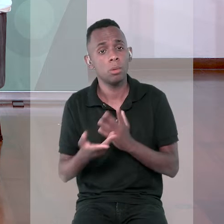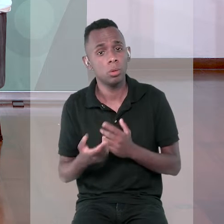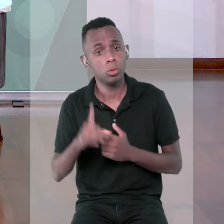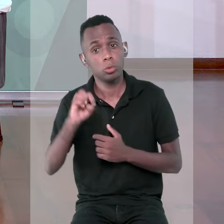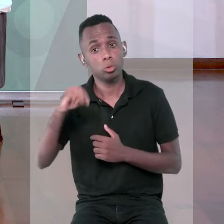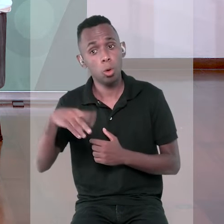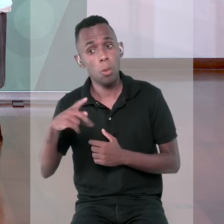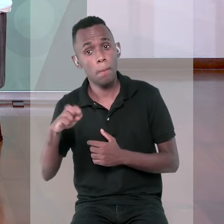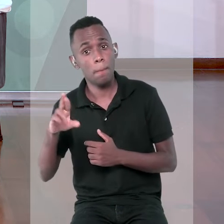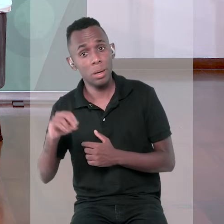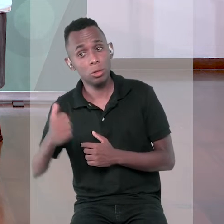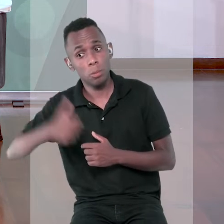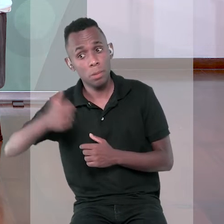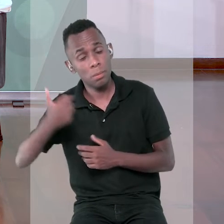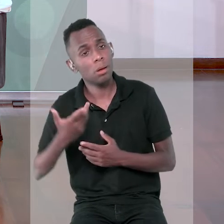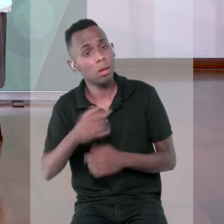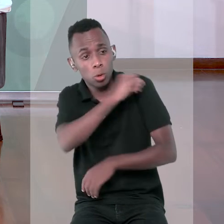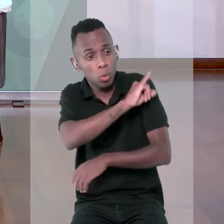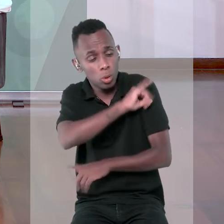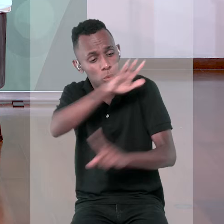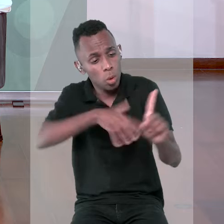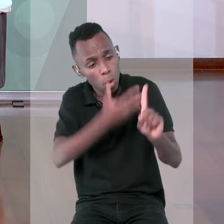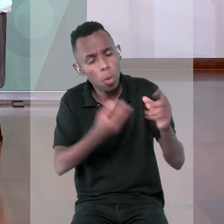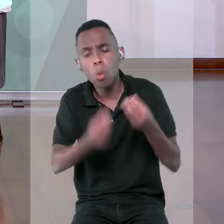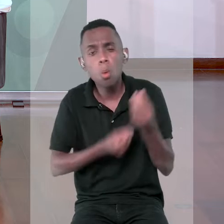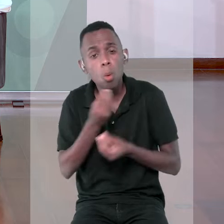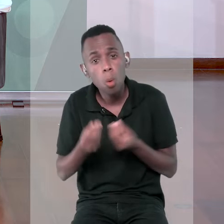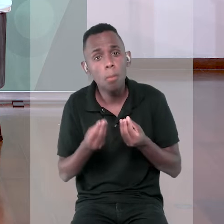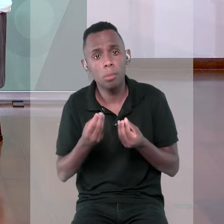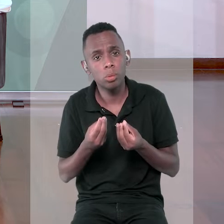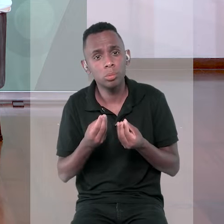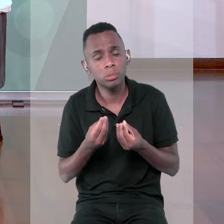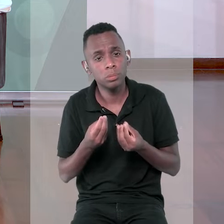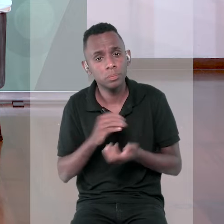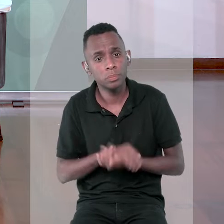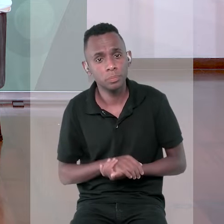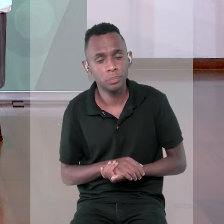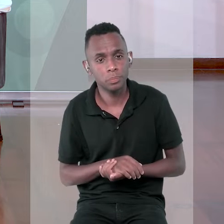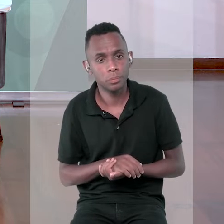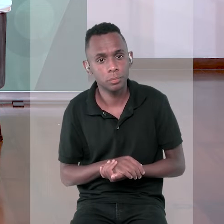no Palácio de São Cristóvão, no Rio? Como é que aquela menina saiu de lá, né?